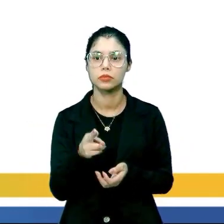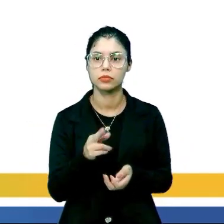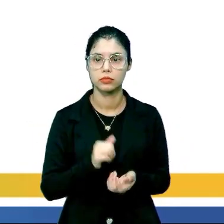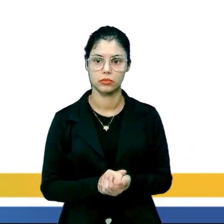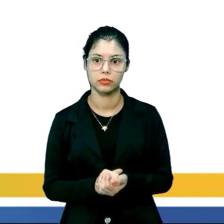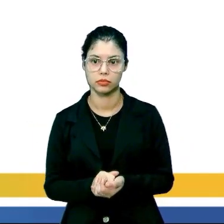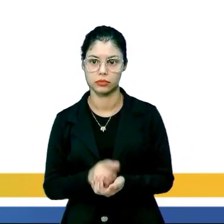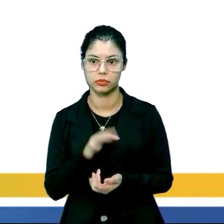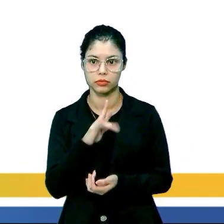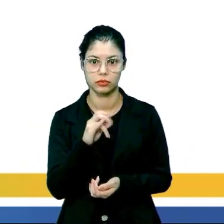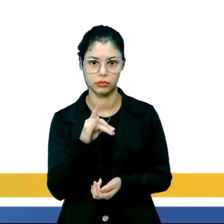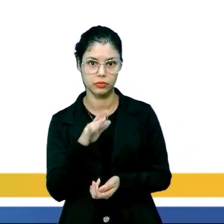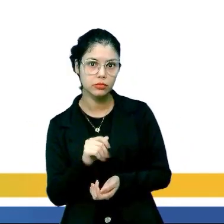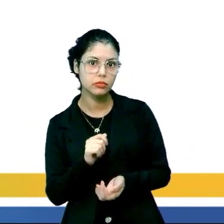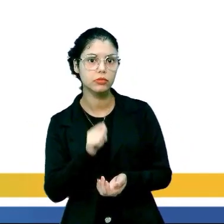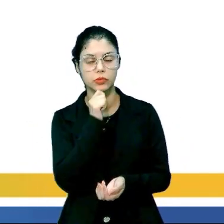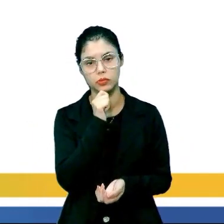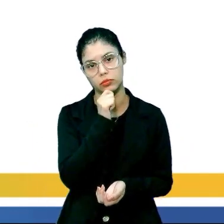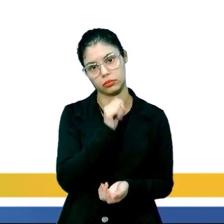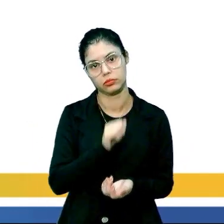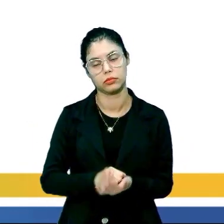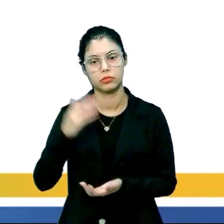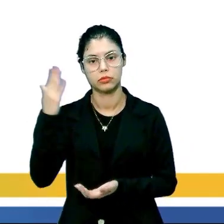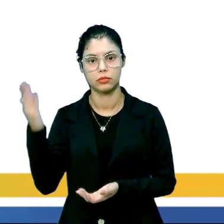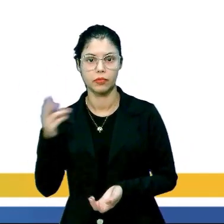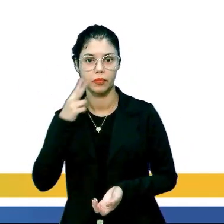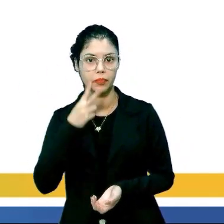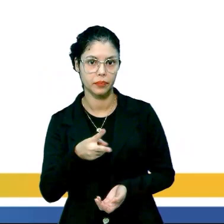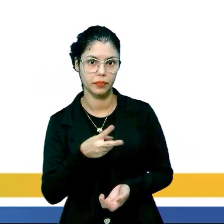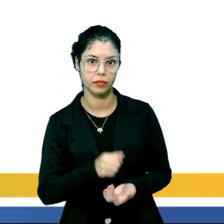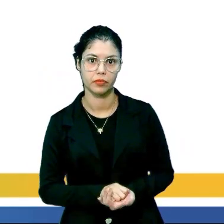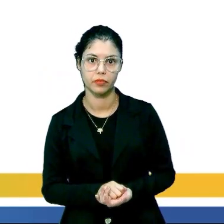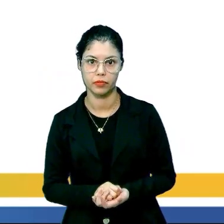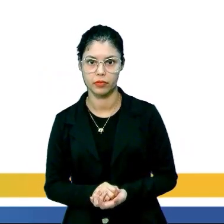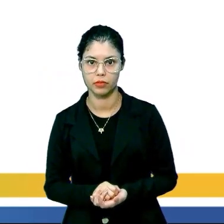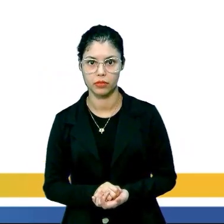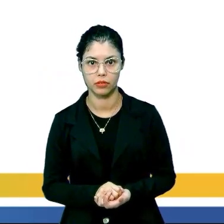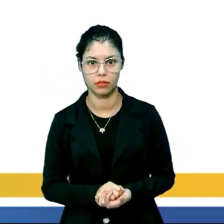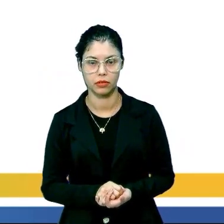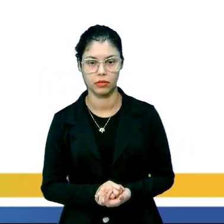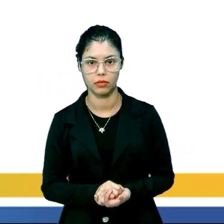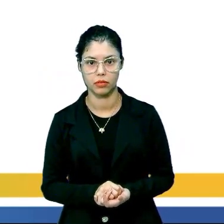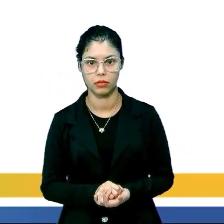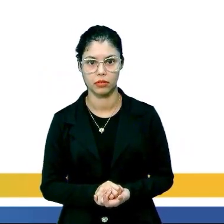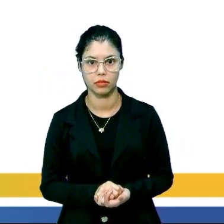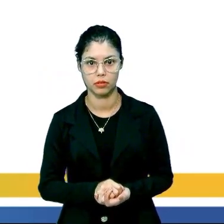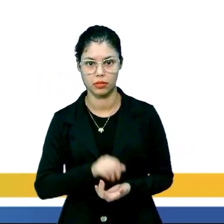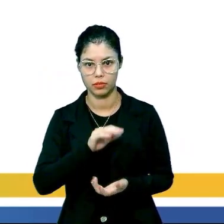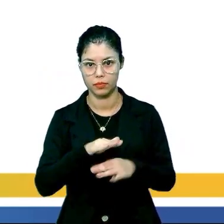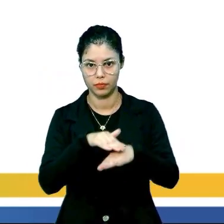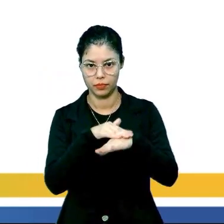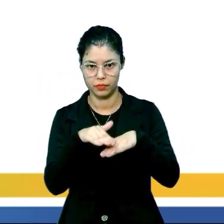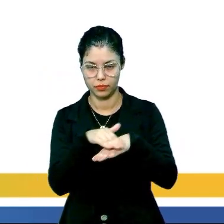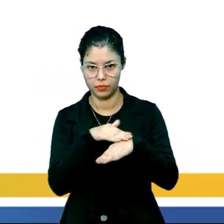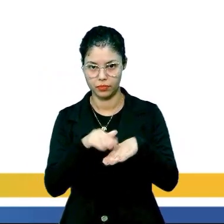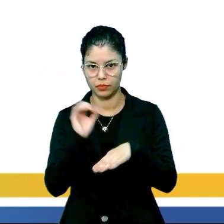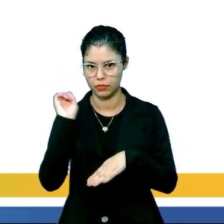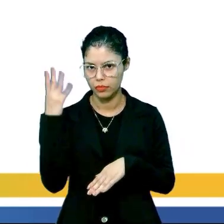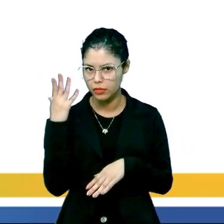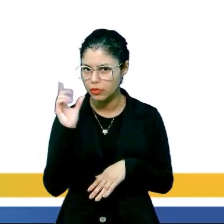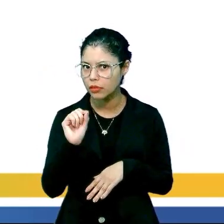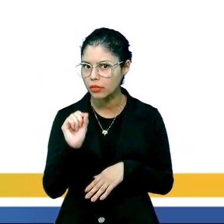resposta inflamatória. Nesse esquema aqui, vocês estão vendo, uma epiderme, que é a nossa pele, e o que